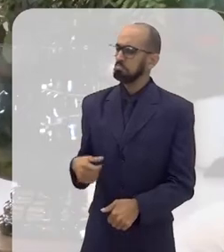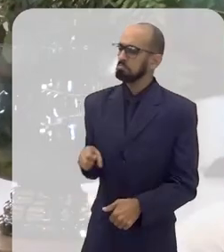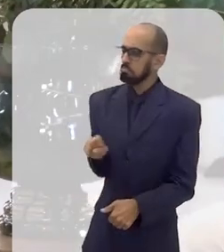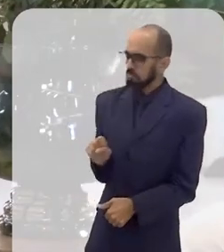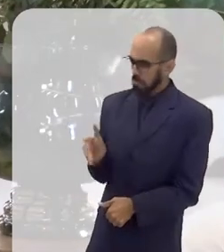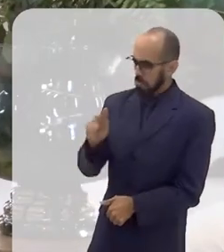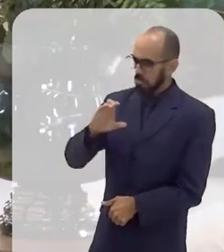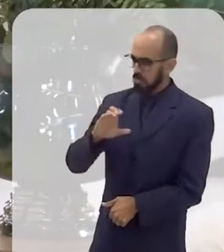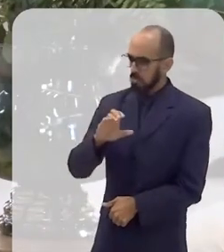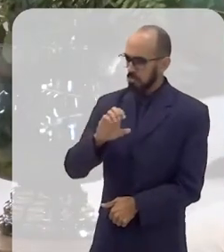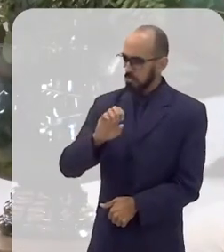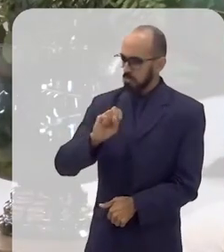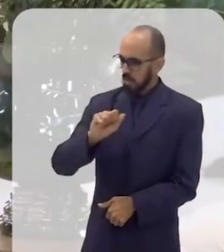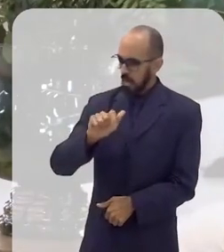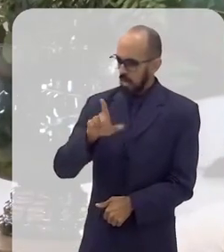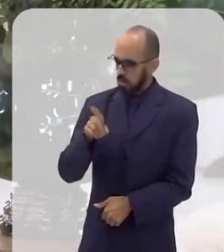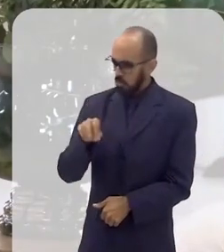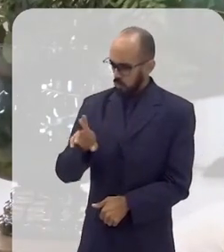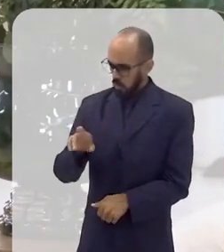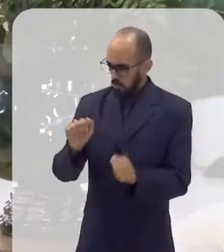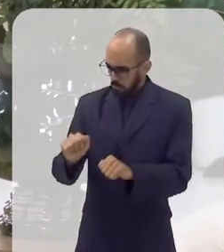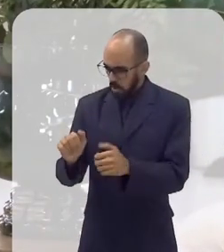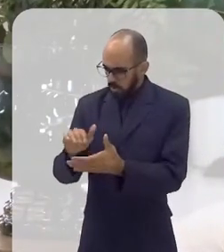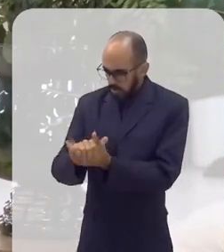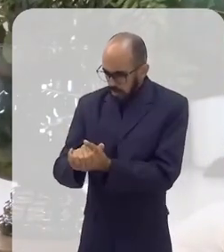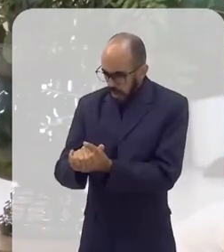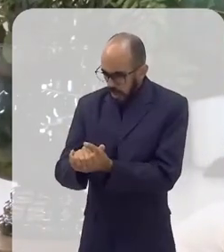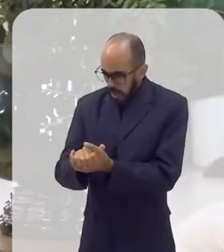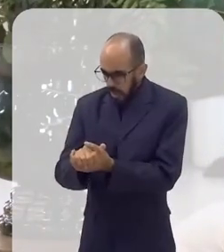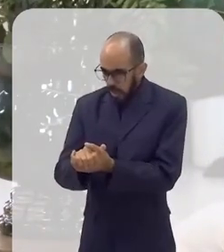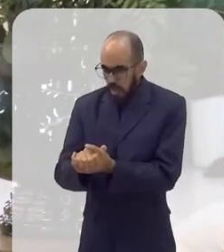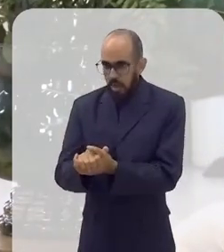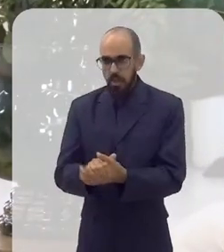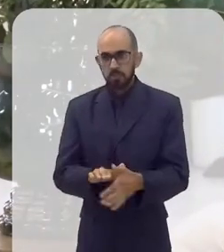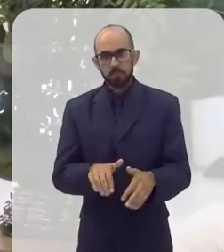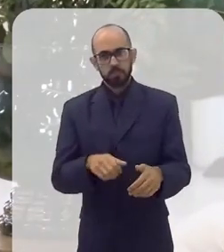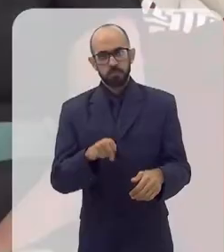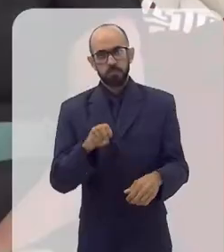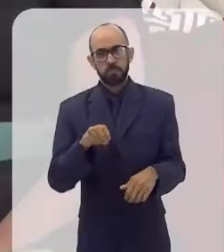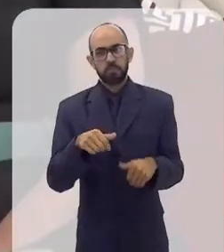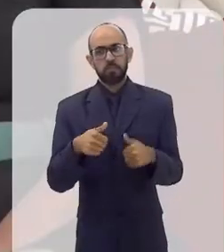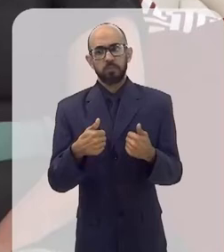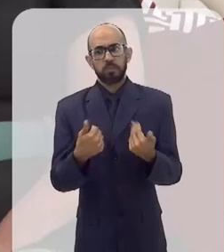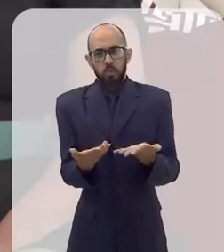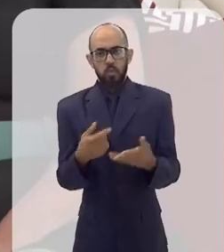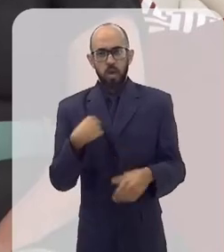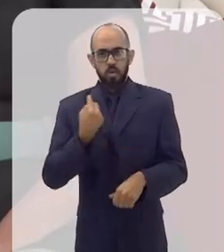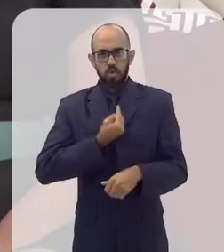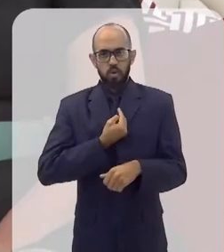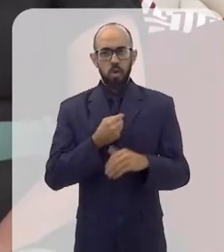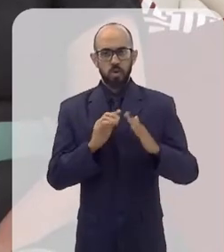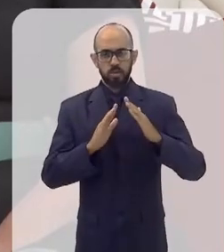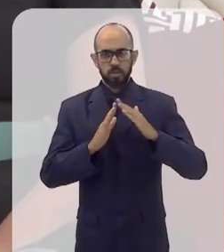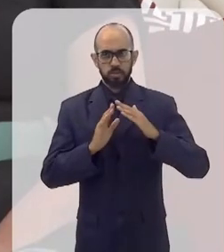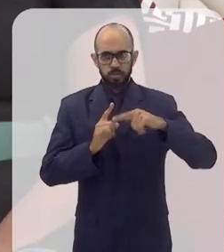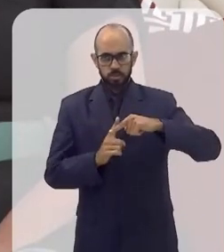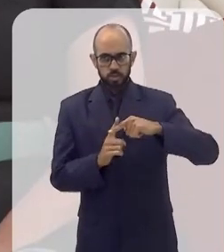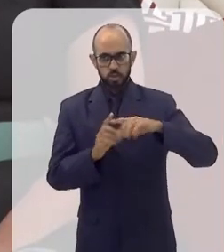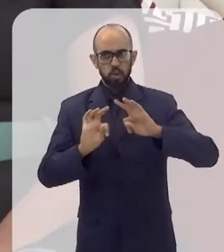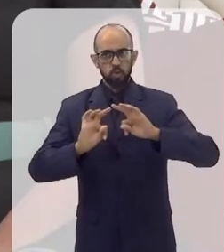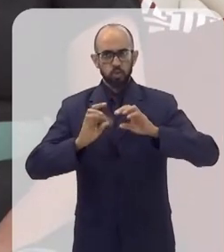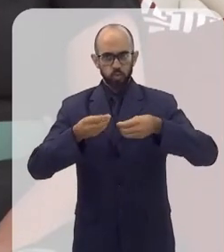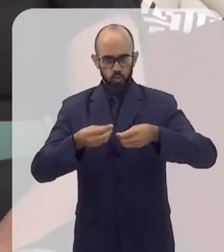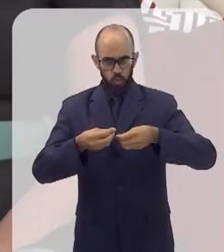Os seladores, eles têm o celibato ou podem ser casados? A nossa igreja, todo o